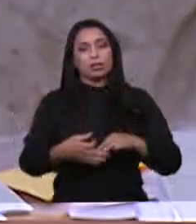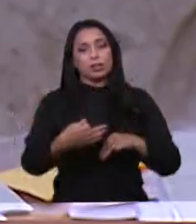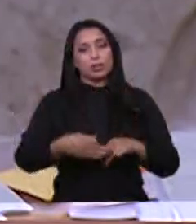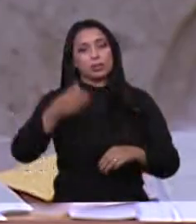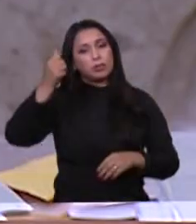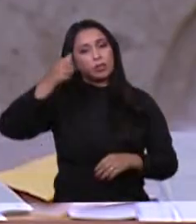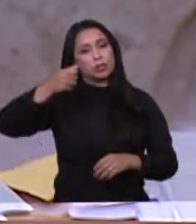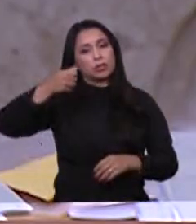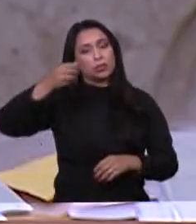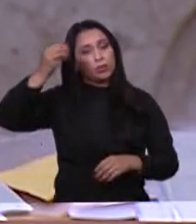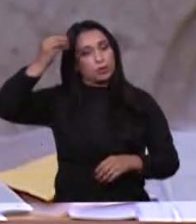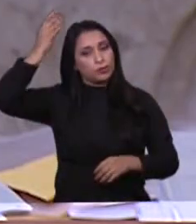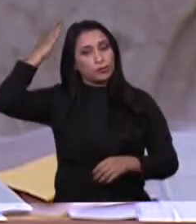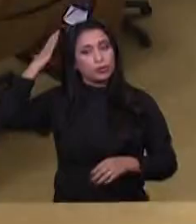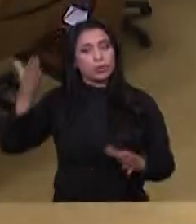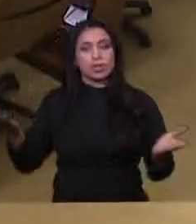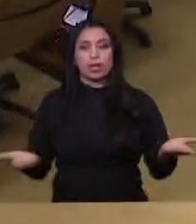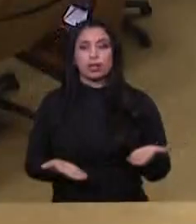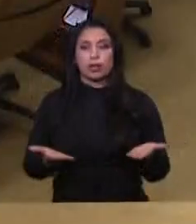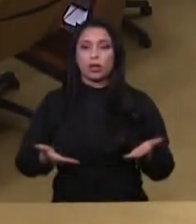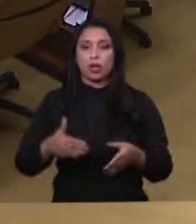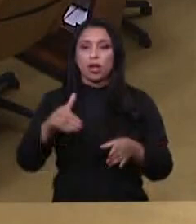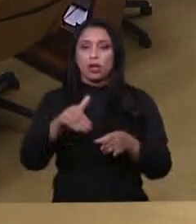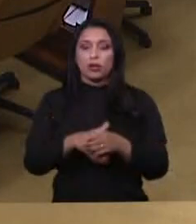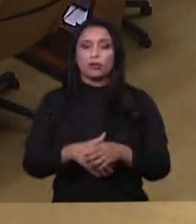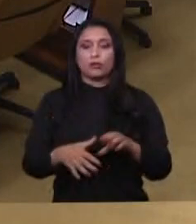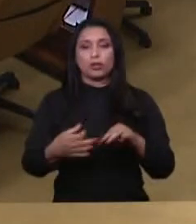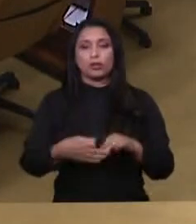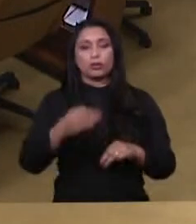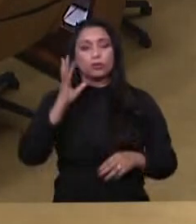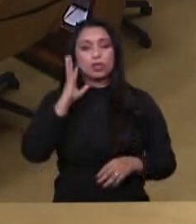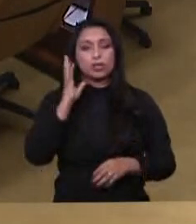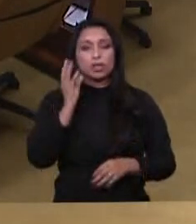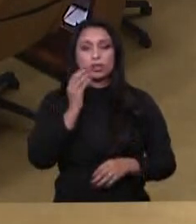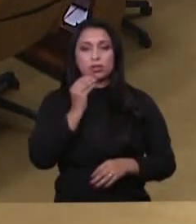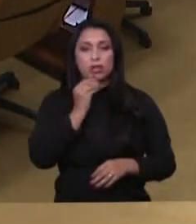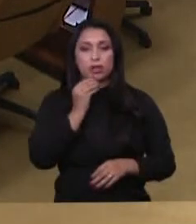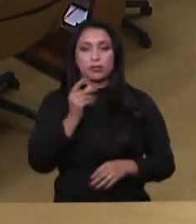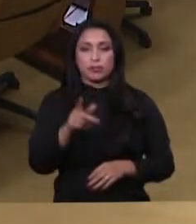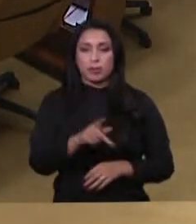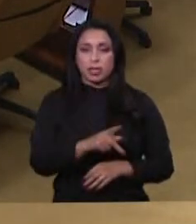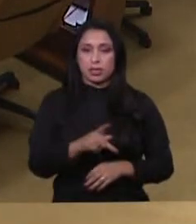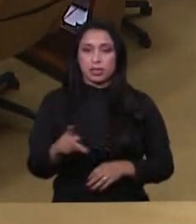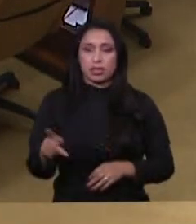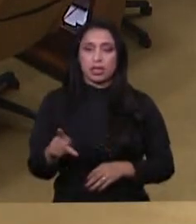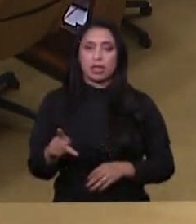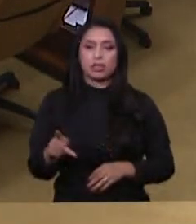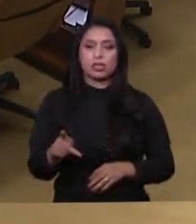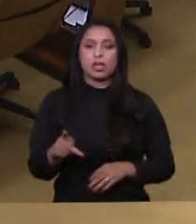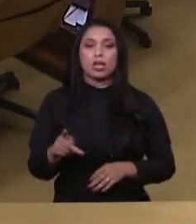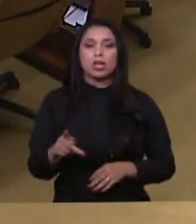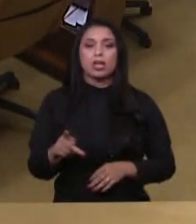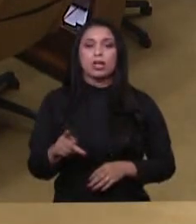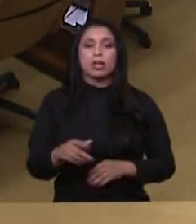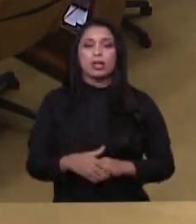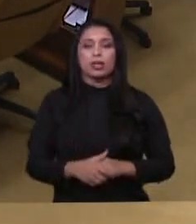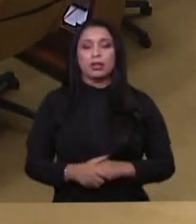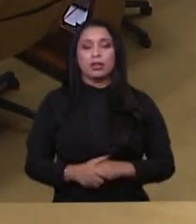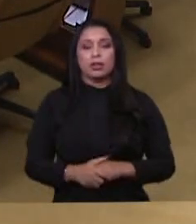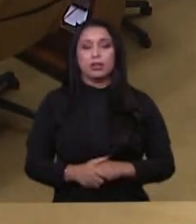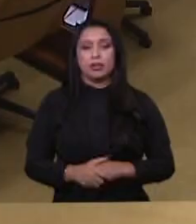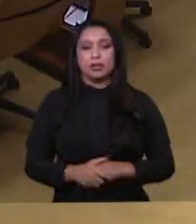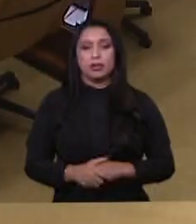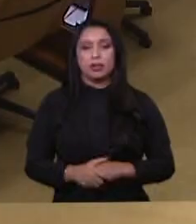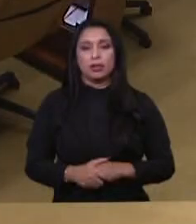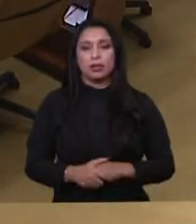do ministro Dias Toffoli. Senhora Presidente, na pessoa de Vossa Excelência, acompanho a todas